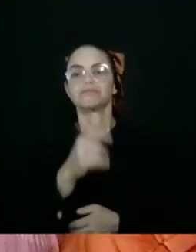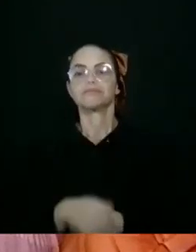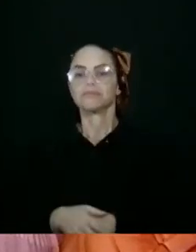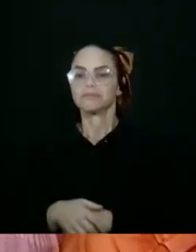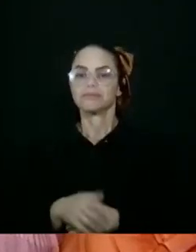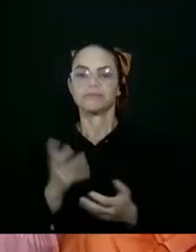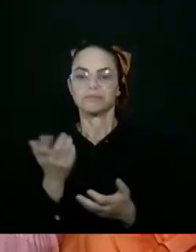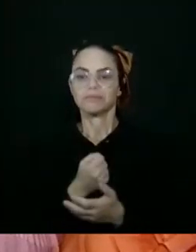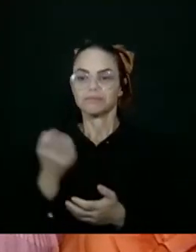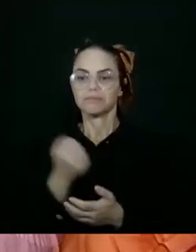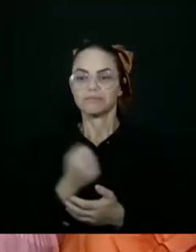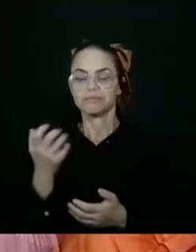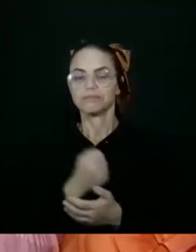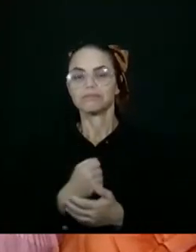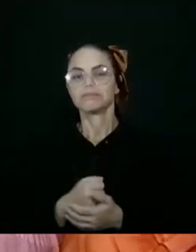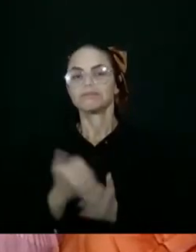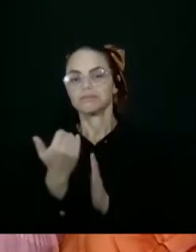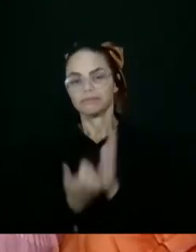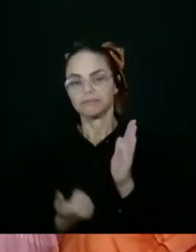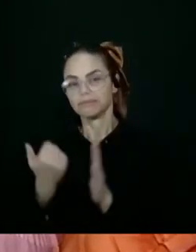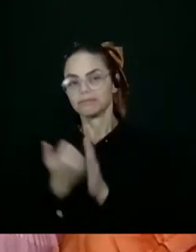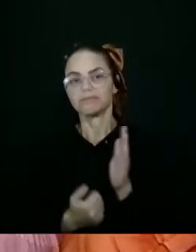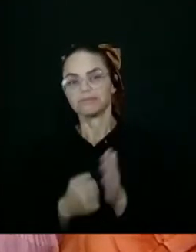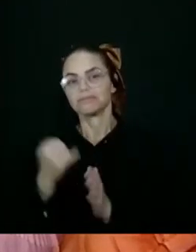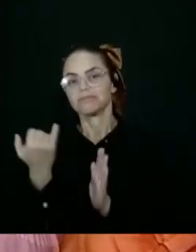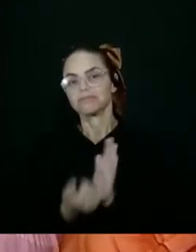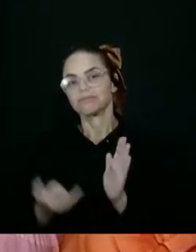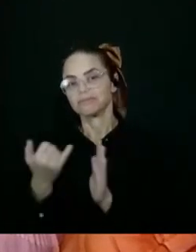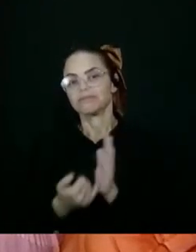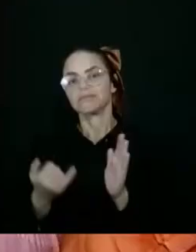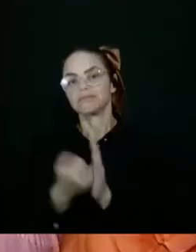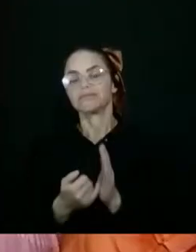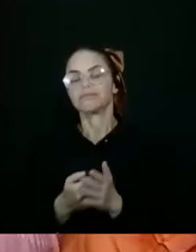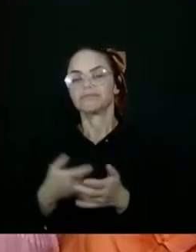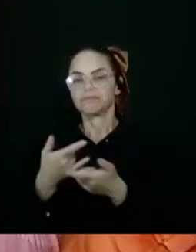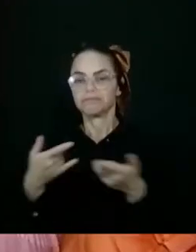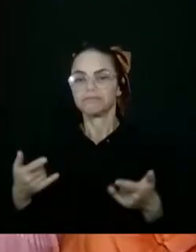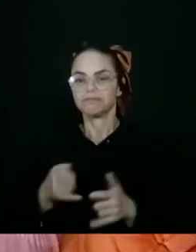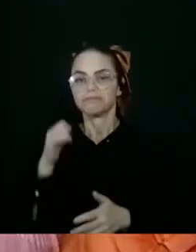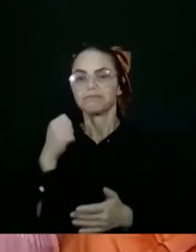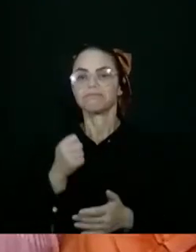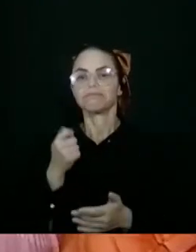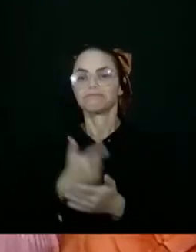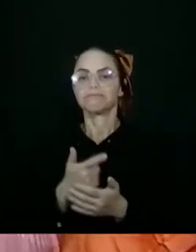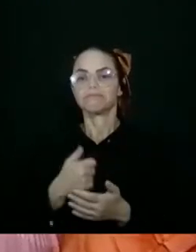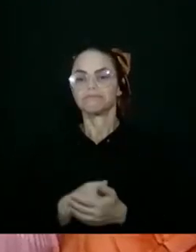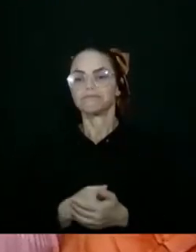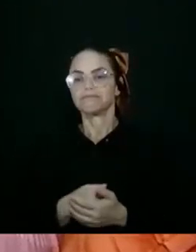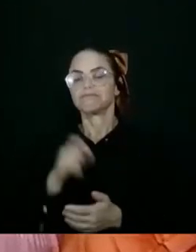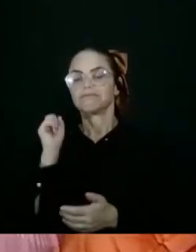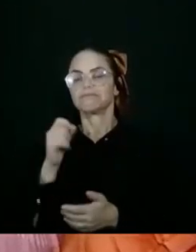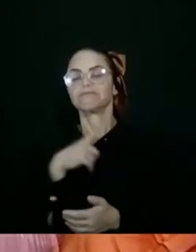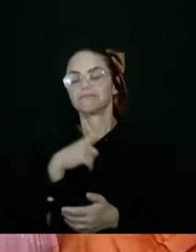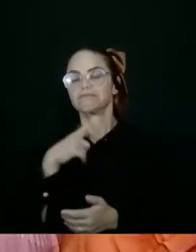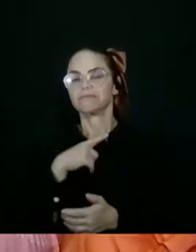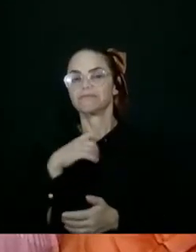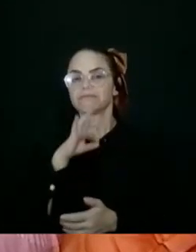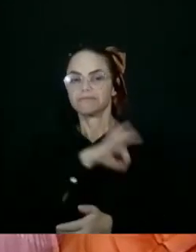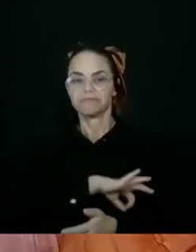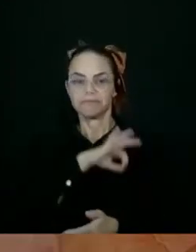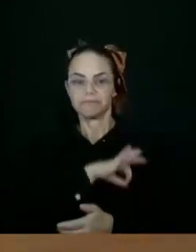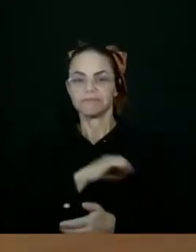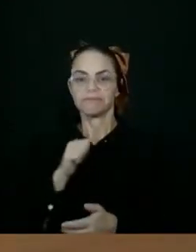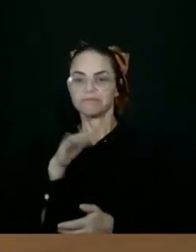esse desconto do imposto de renda na folha de pagamento. Exatamente. Quem tem o salário superior a R$5.000,